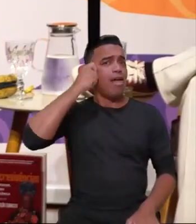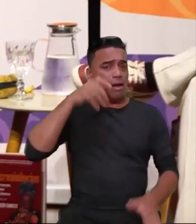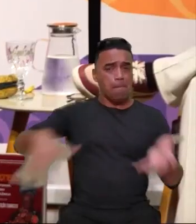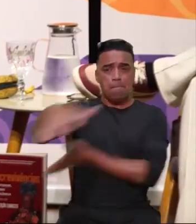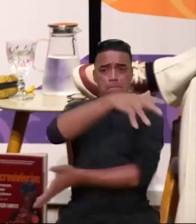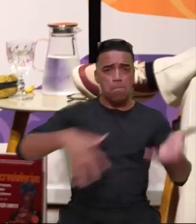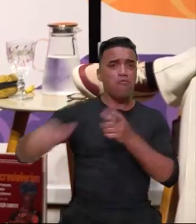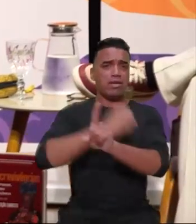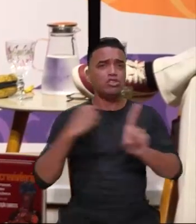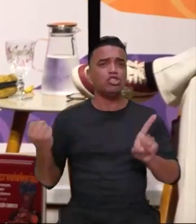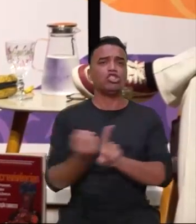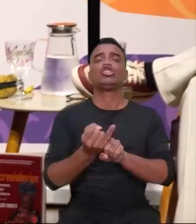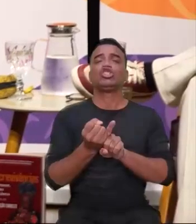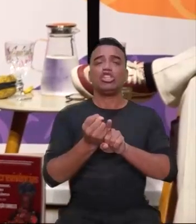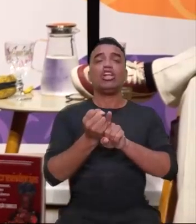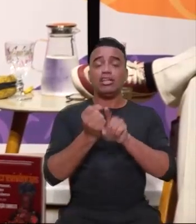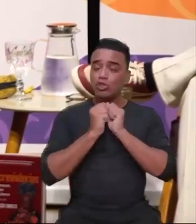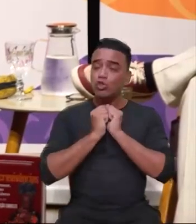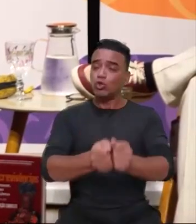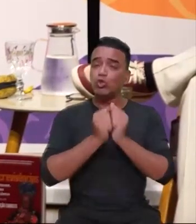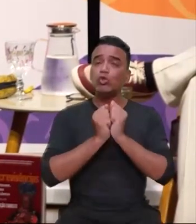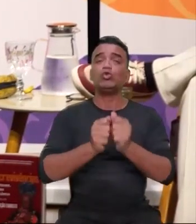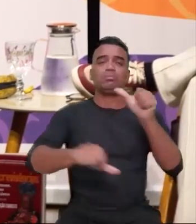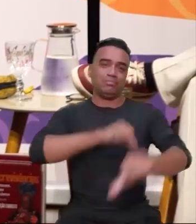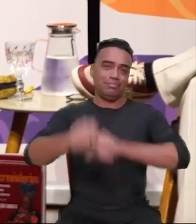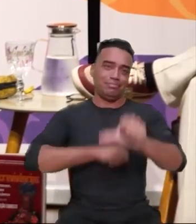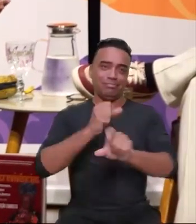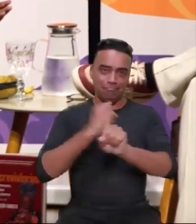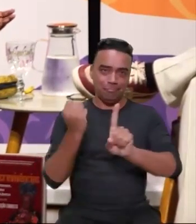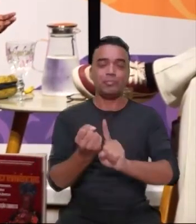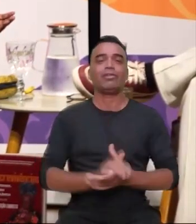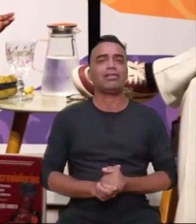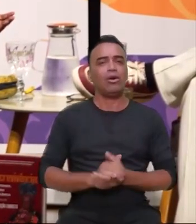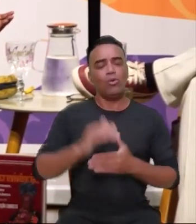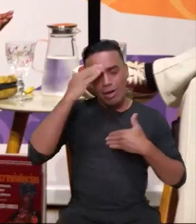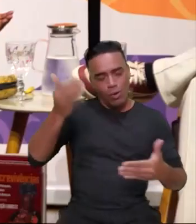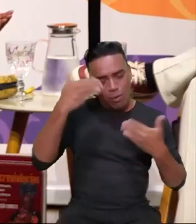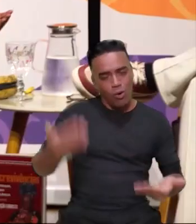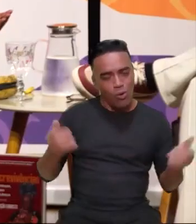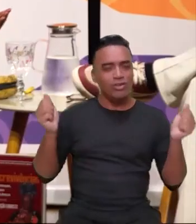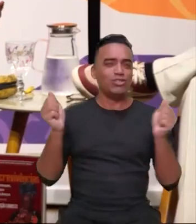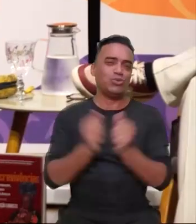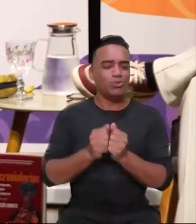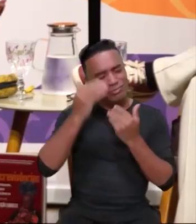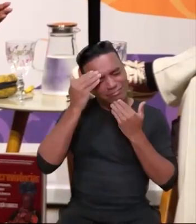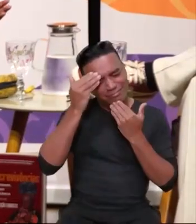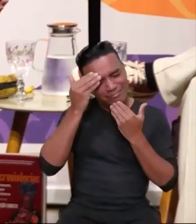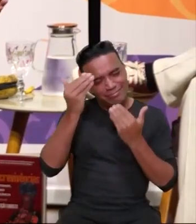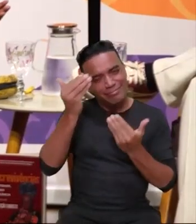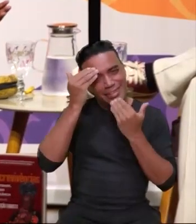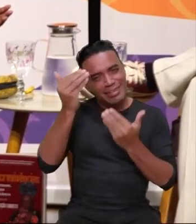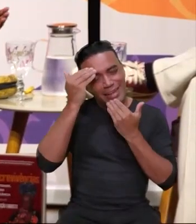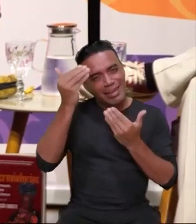sociedade movimenta com ela. Uma honra estar com você. Te agradeço